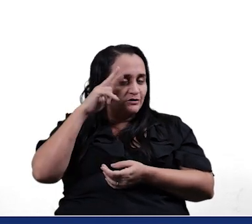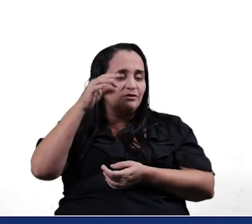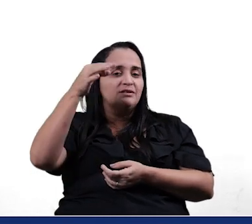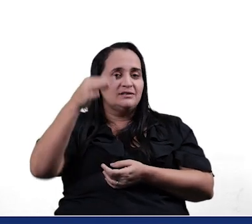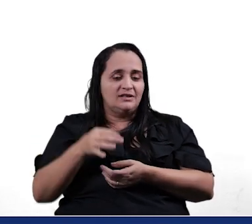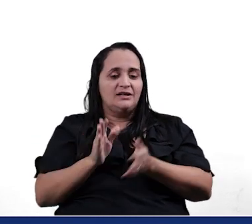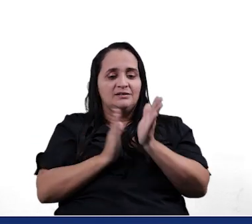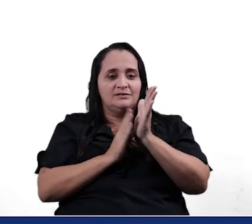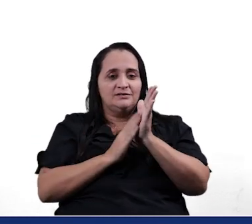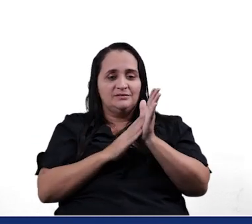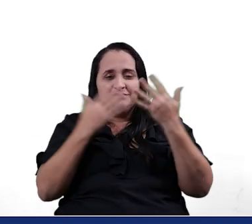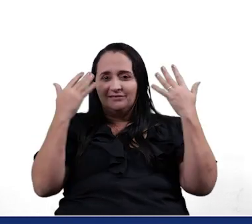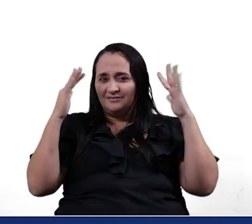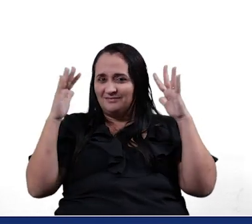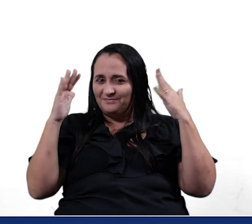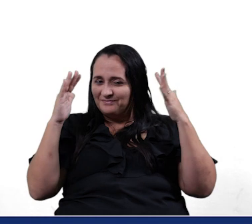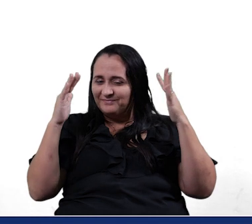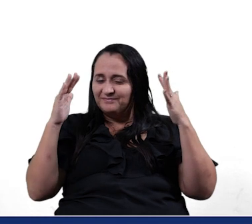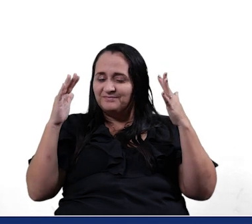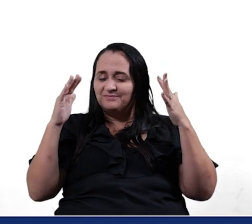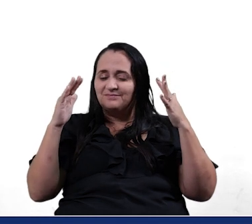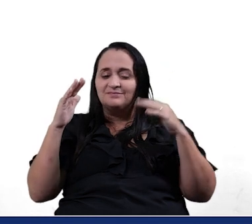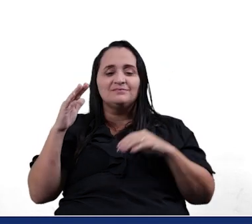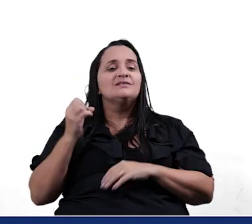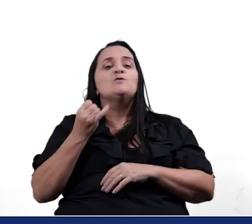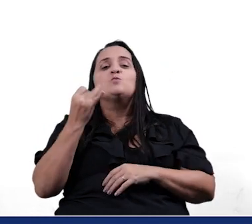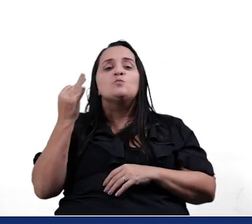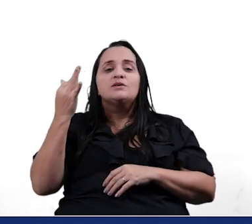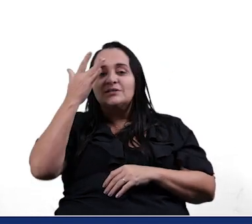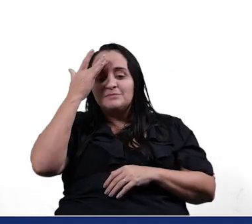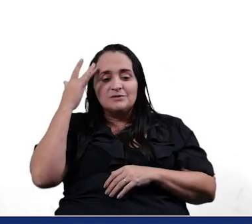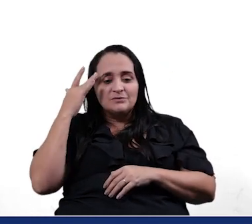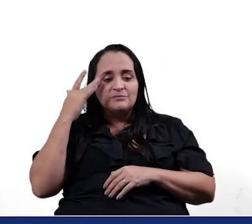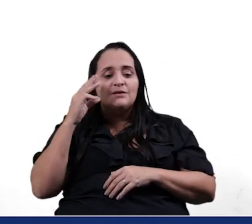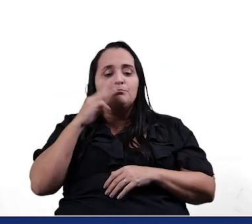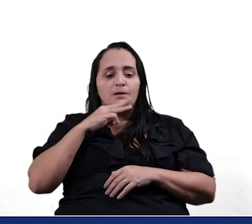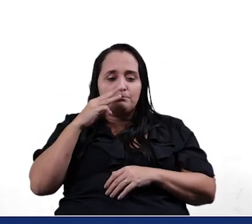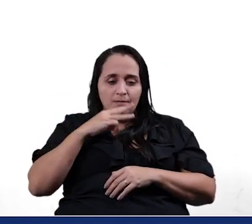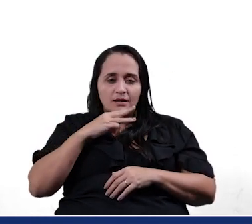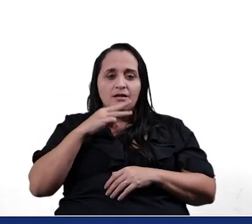Vermelho. Ei, quem acertou aí? E quais os personagens que a gente falou? A mamãe, a